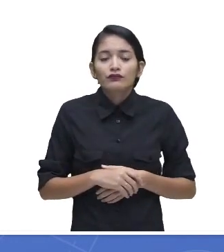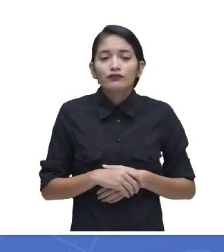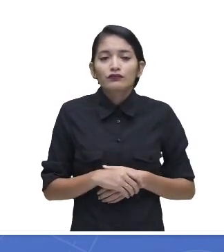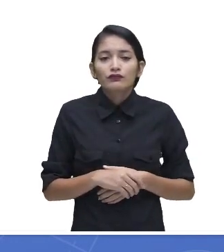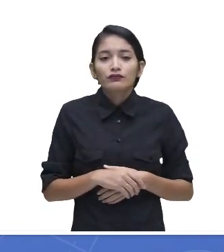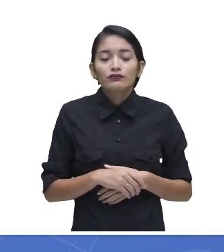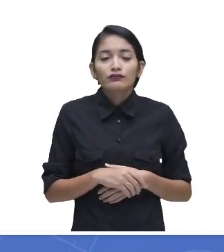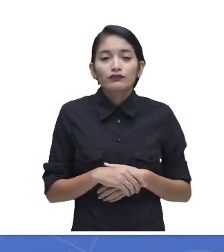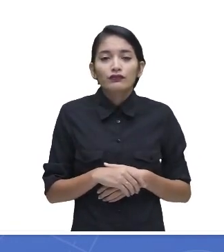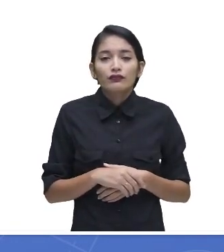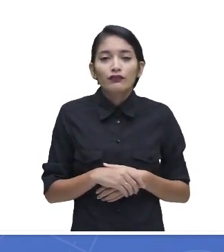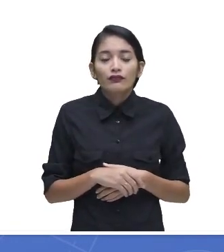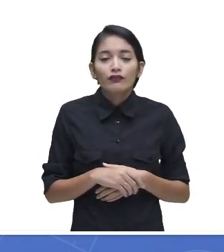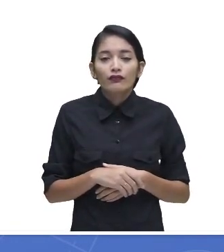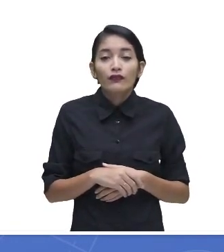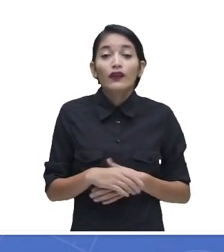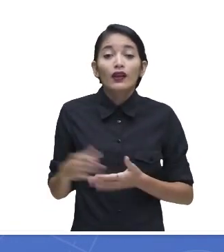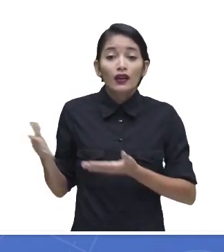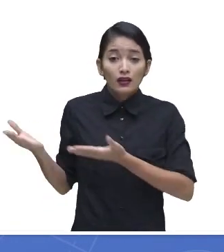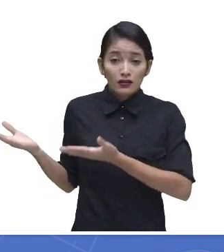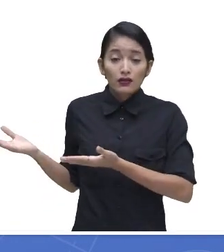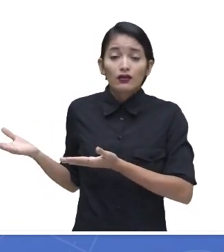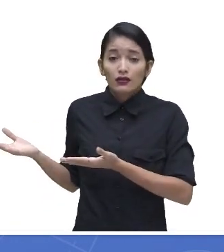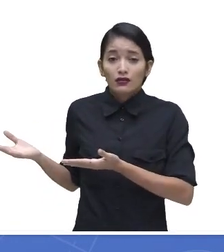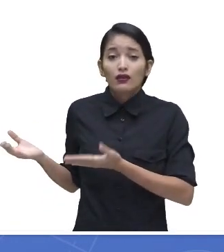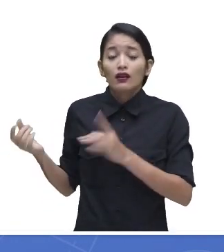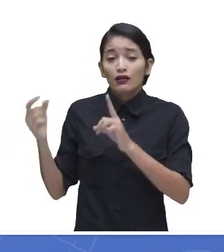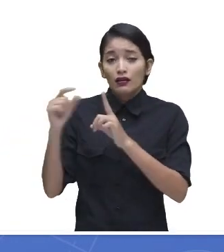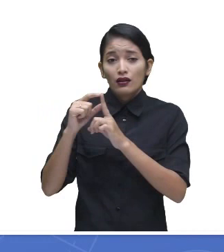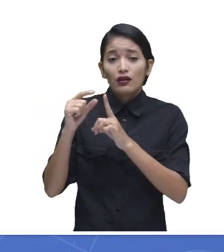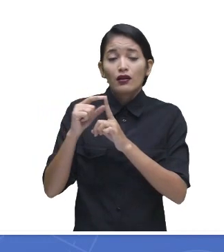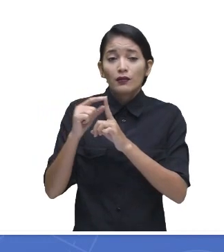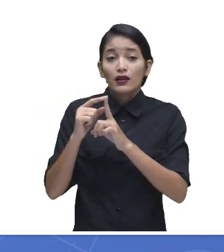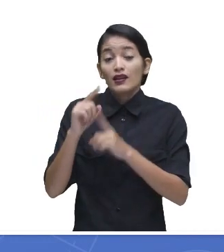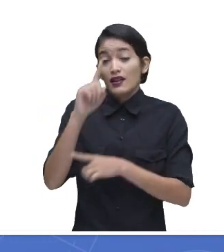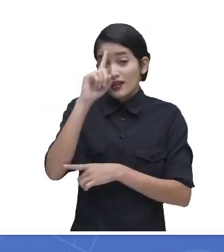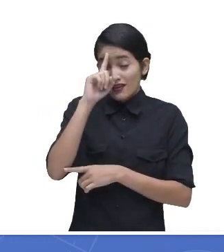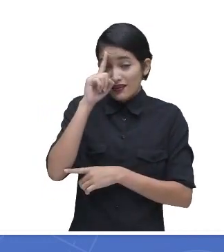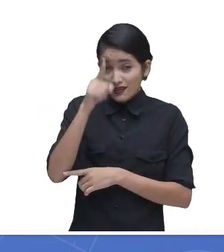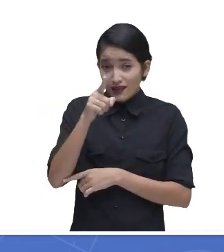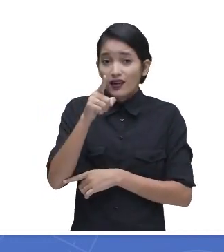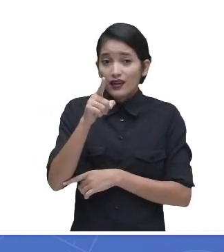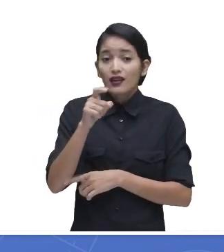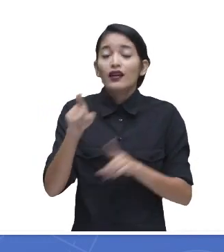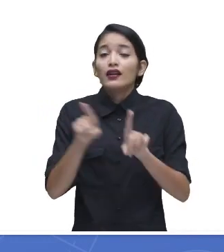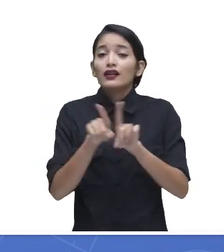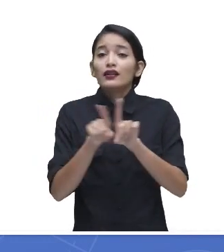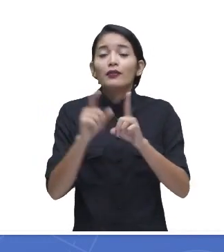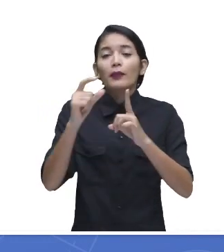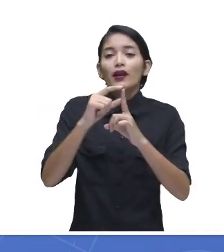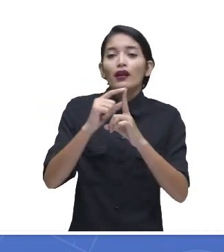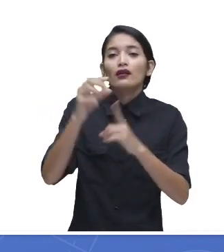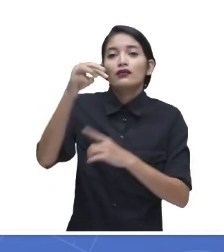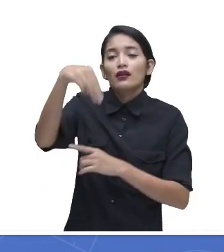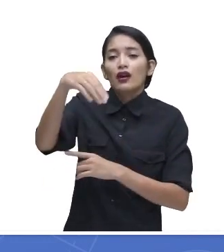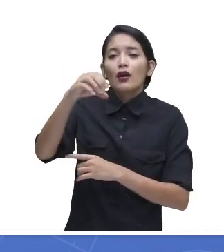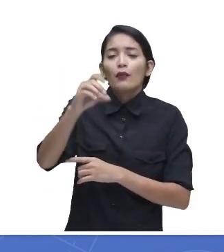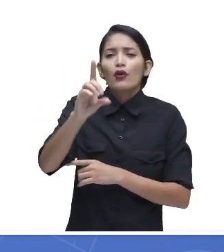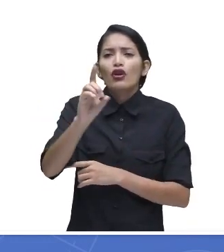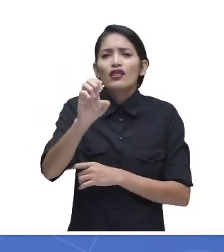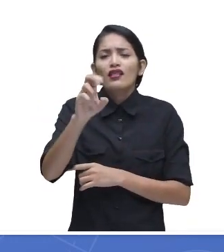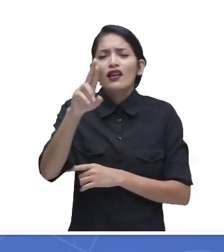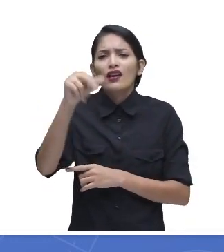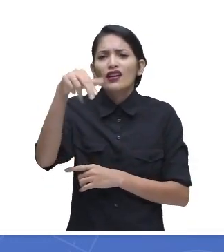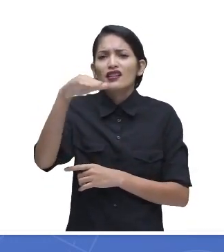aqui a palavra ideia, a palavra modernidade. Ideia, o que eu